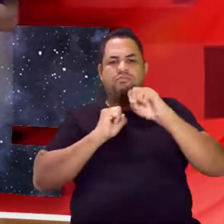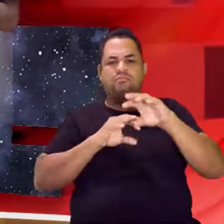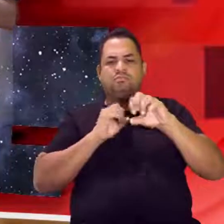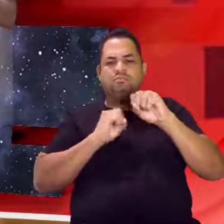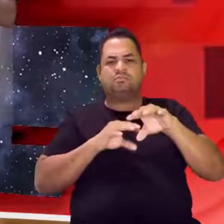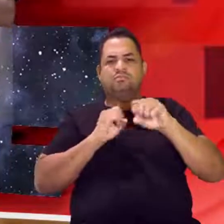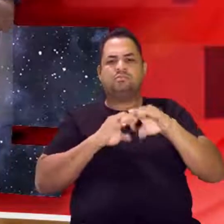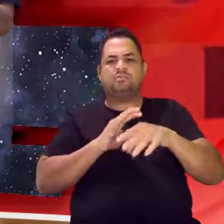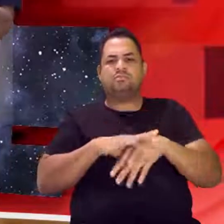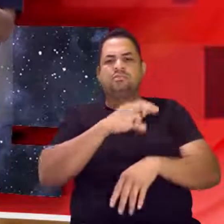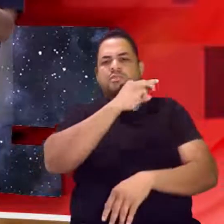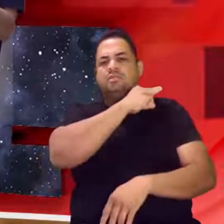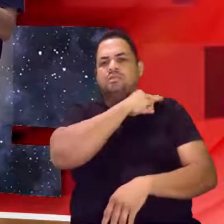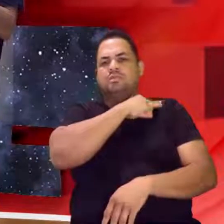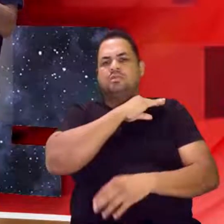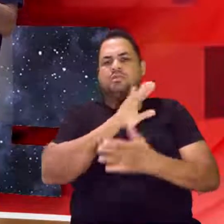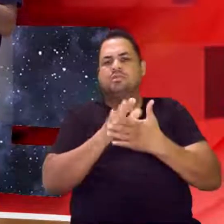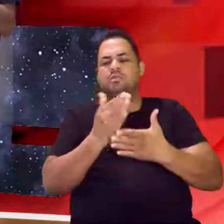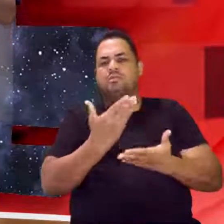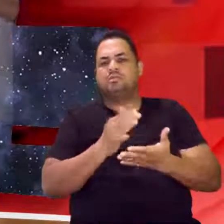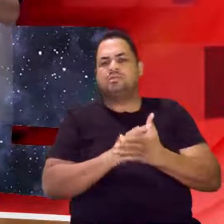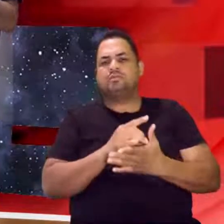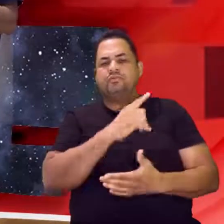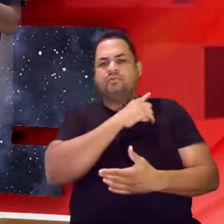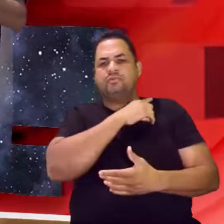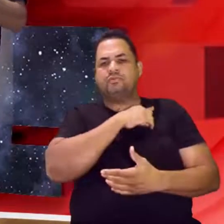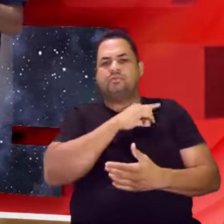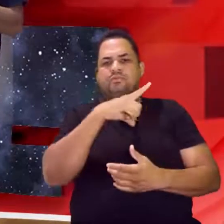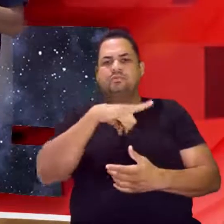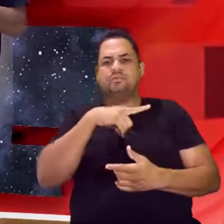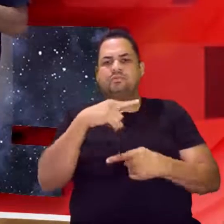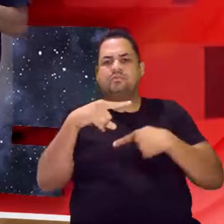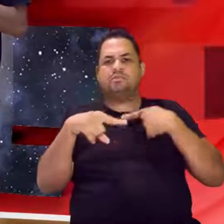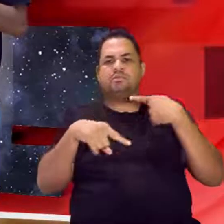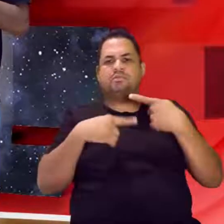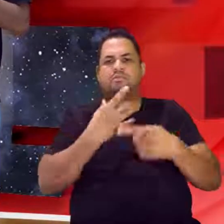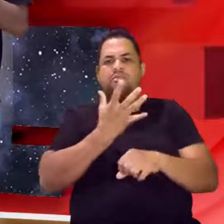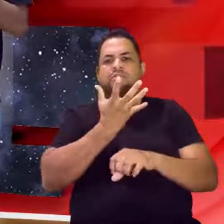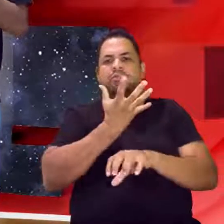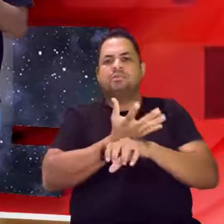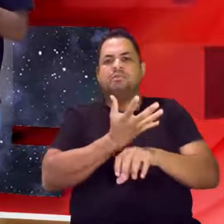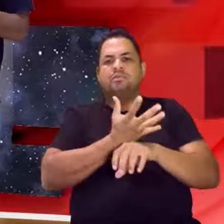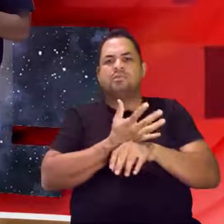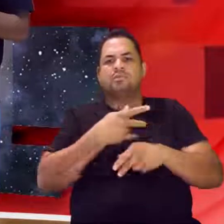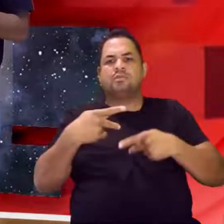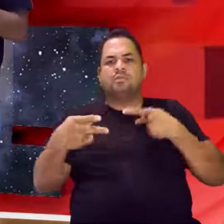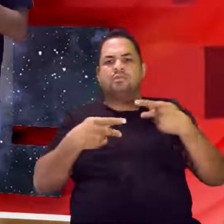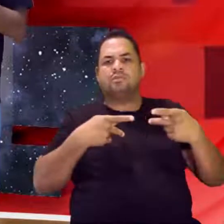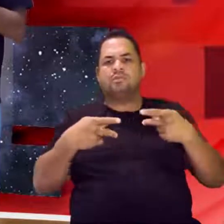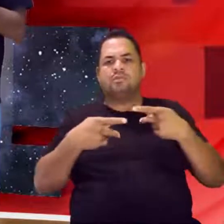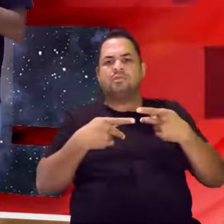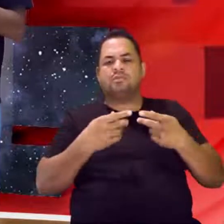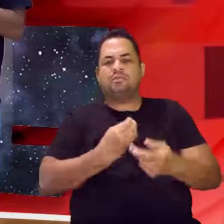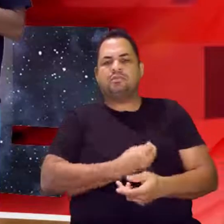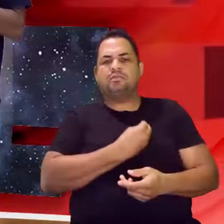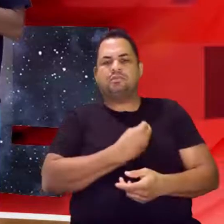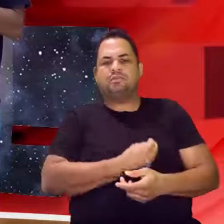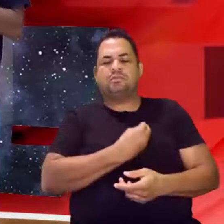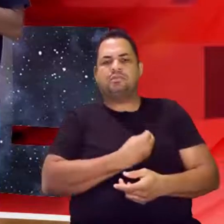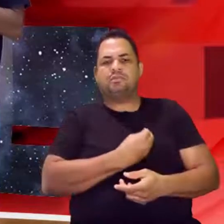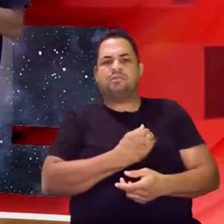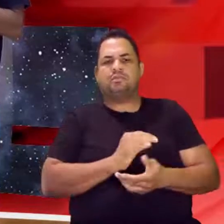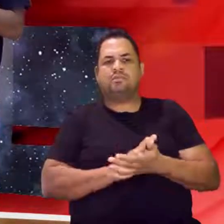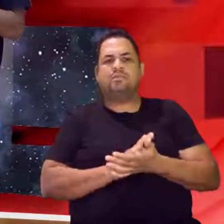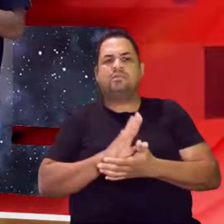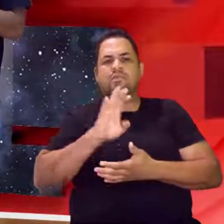médio, que é o que vocês estão fazendo no primeiro ano, vocês vão ter daqui a pouco a disciplina de projeto de vida e